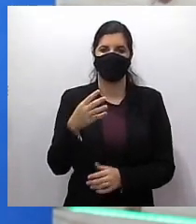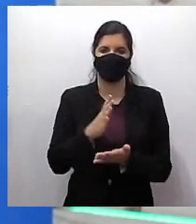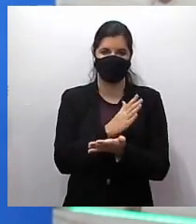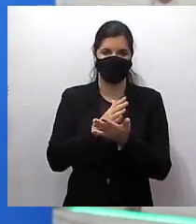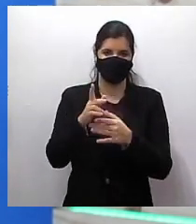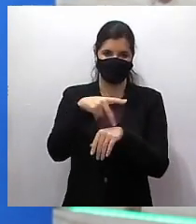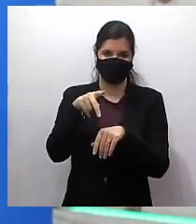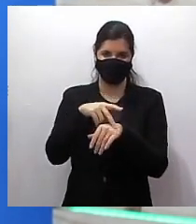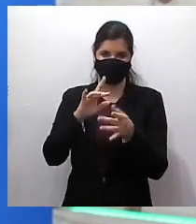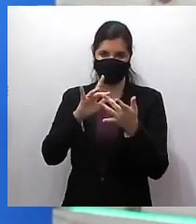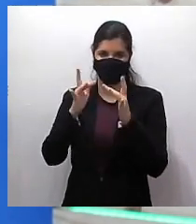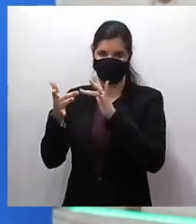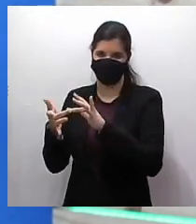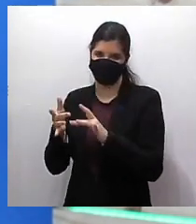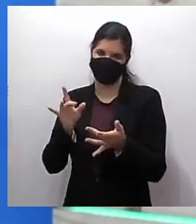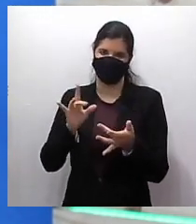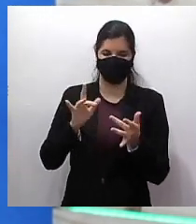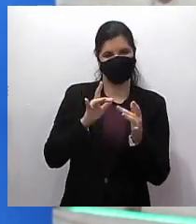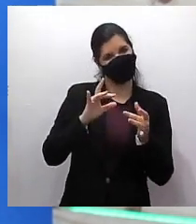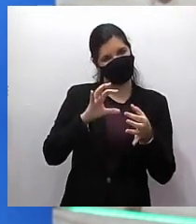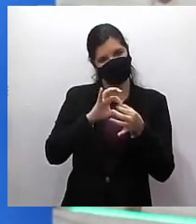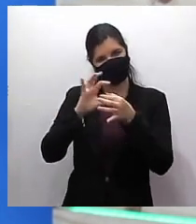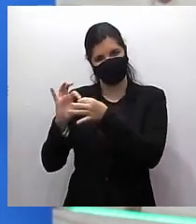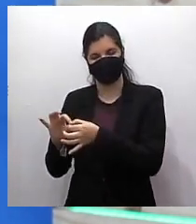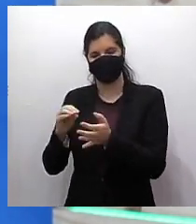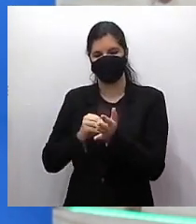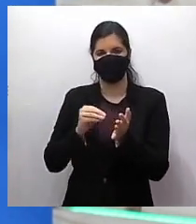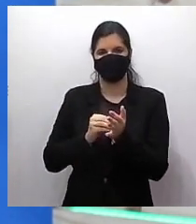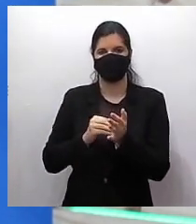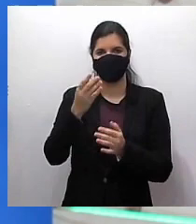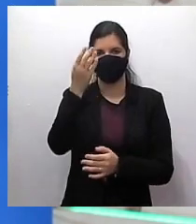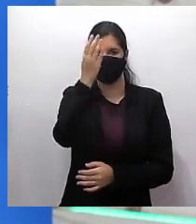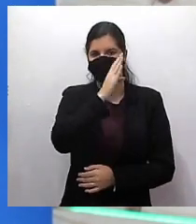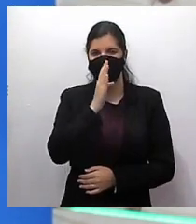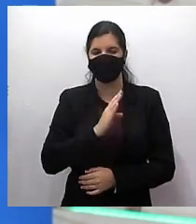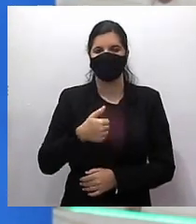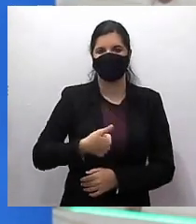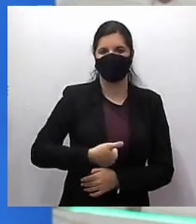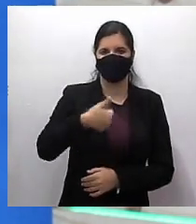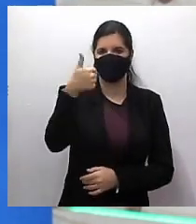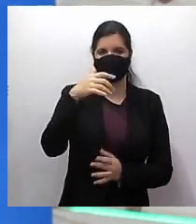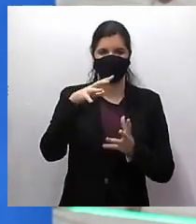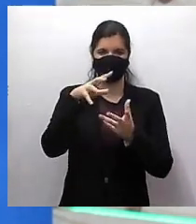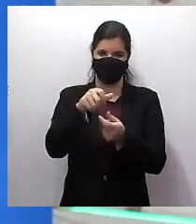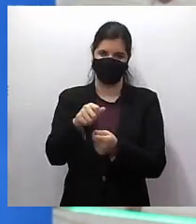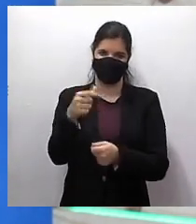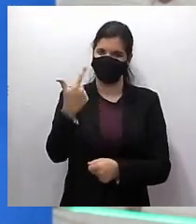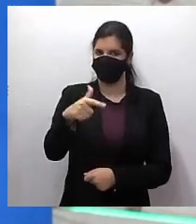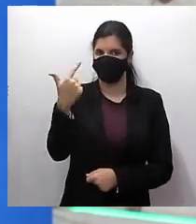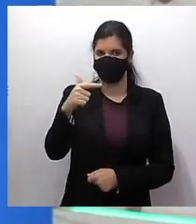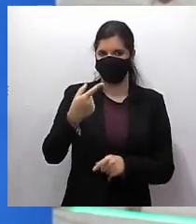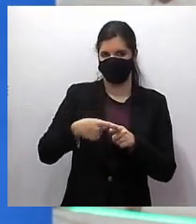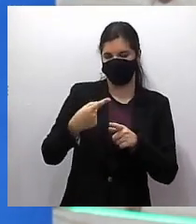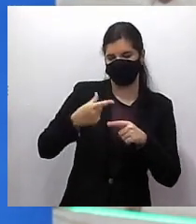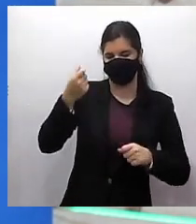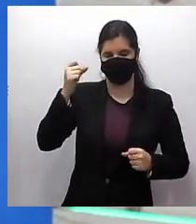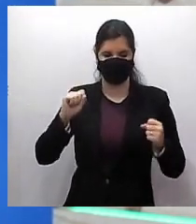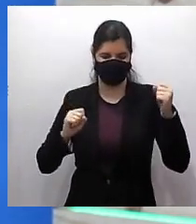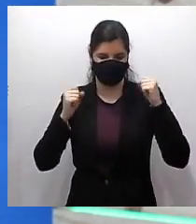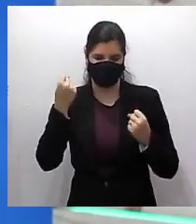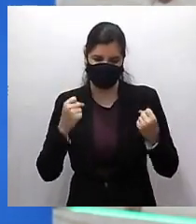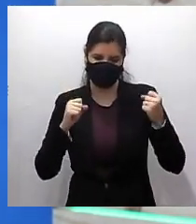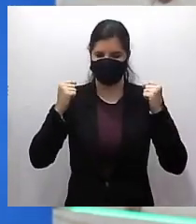contexto. Por exemplo, o Brasil. O Brasil não é primeiro mundo, porque não era um país industrialmente forte, e muito menos economicamente